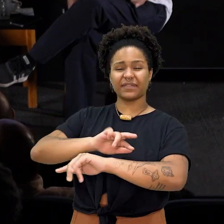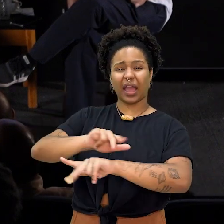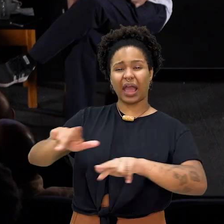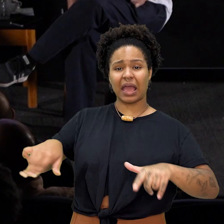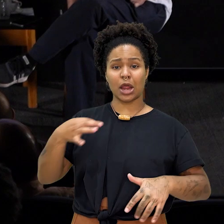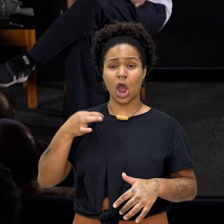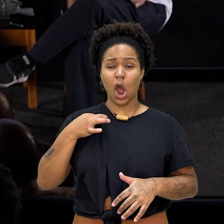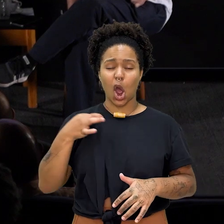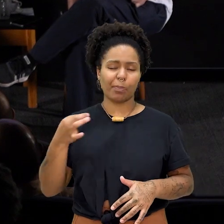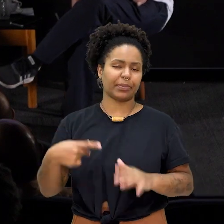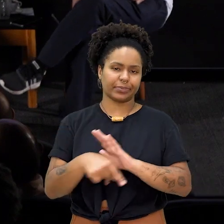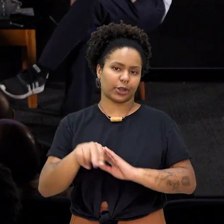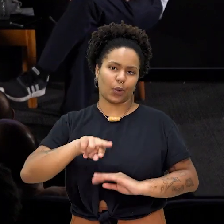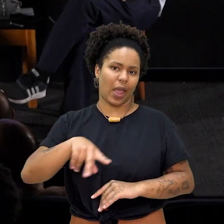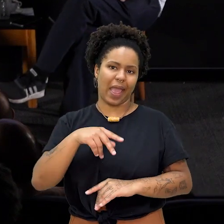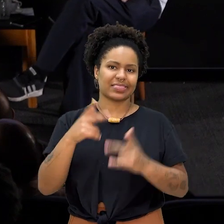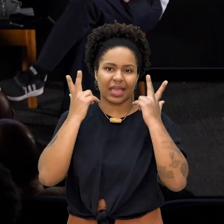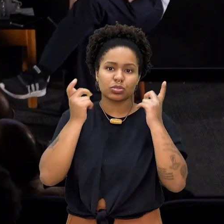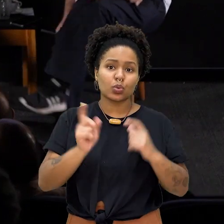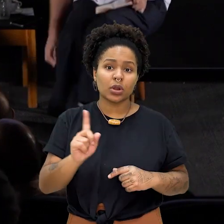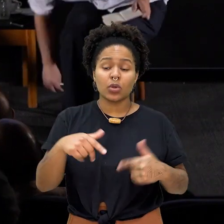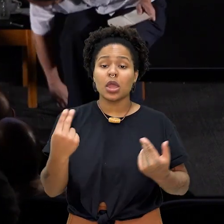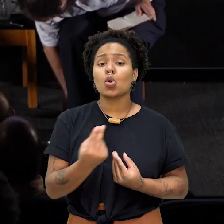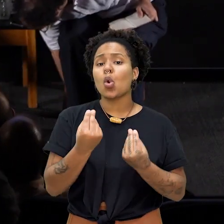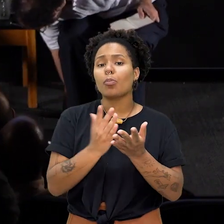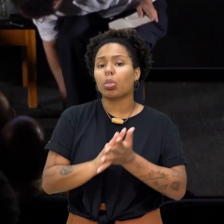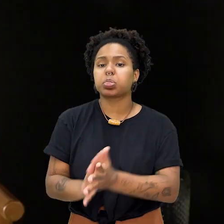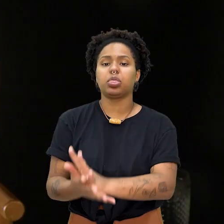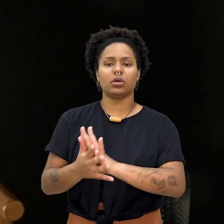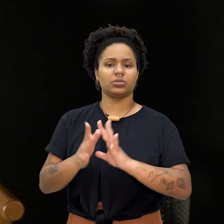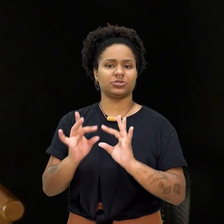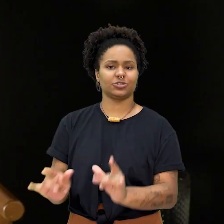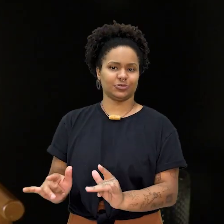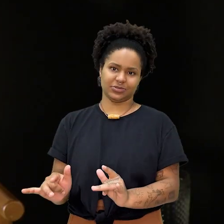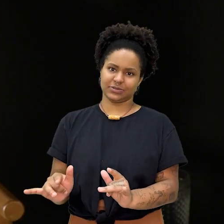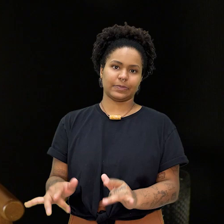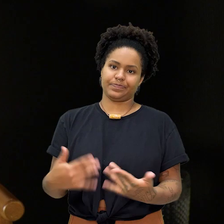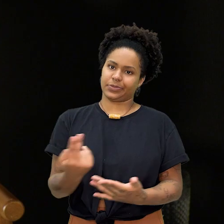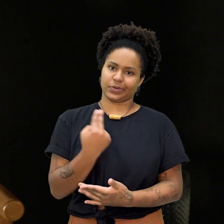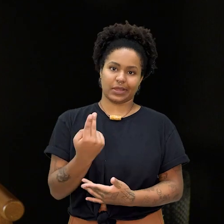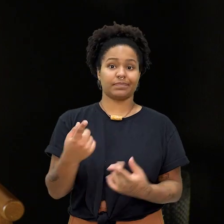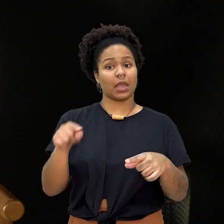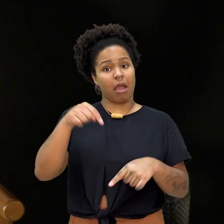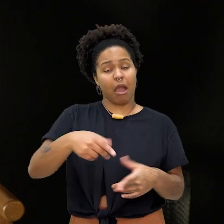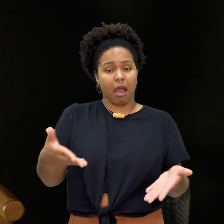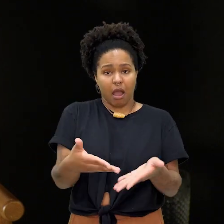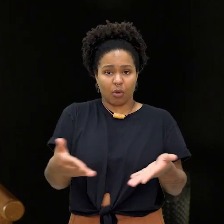descartadas, roupas sintéticas, e aí não tem como dar fim. E agora o que está acontecendo no